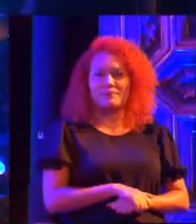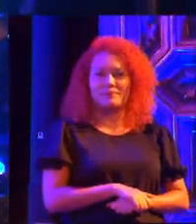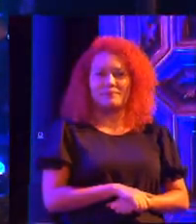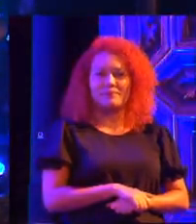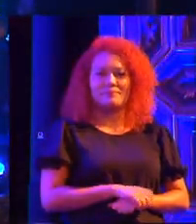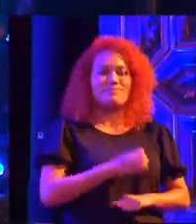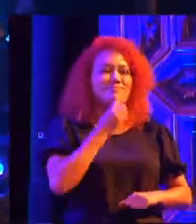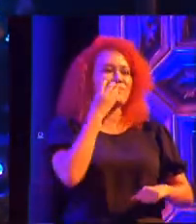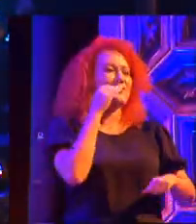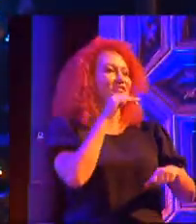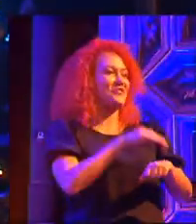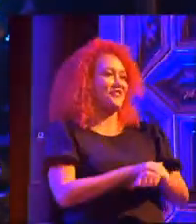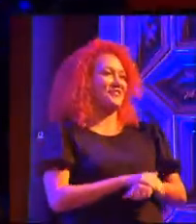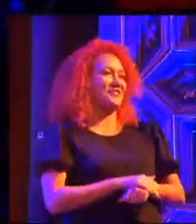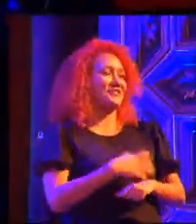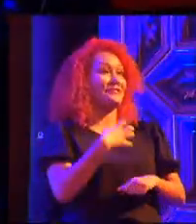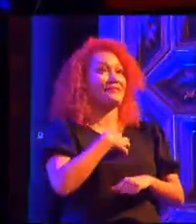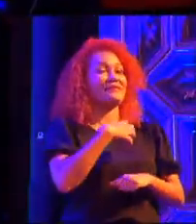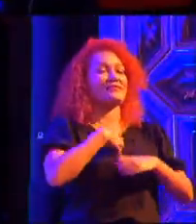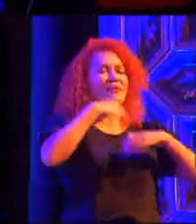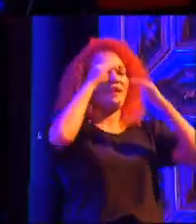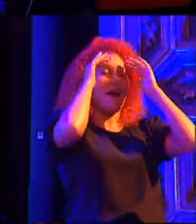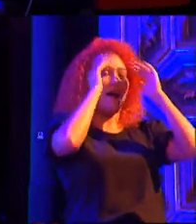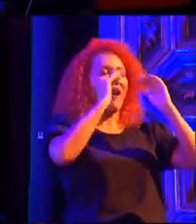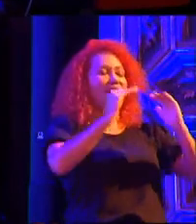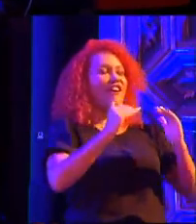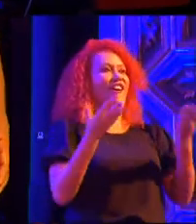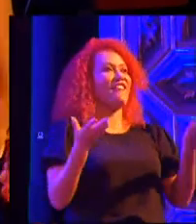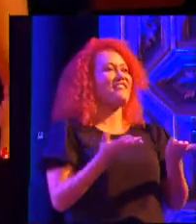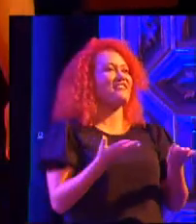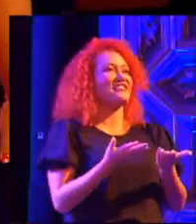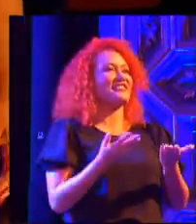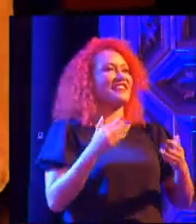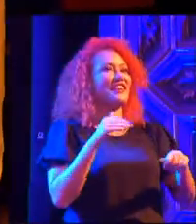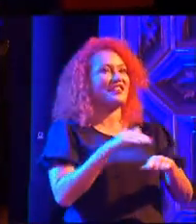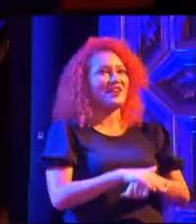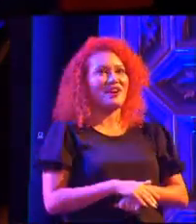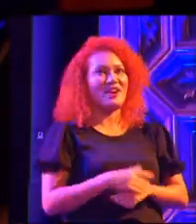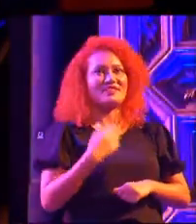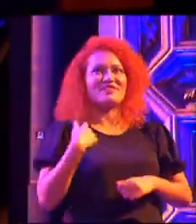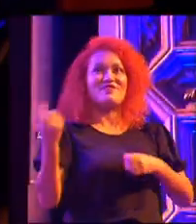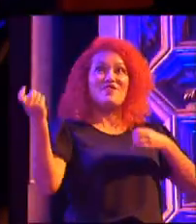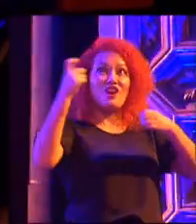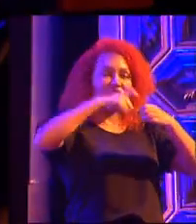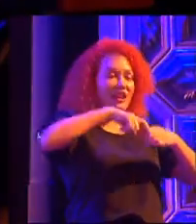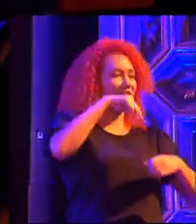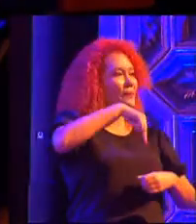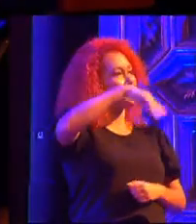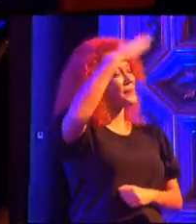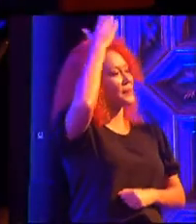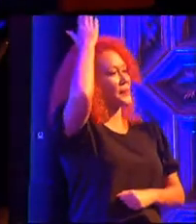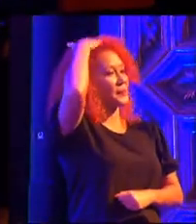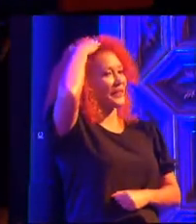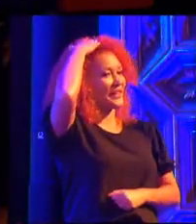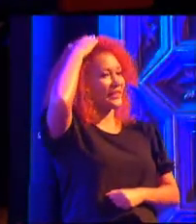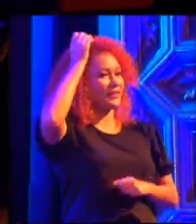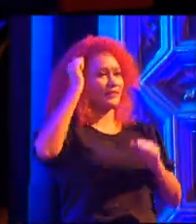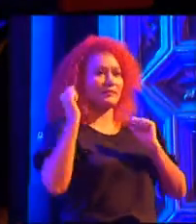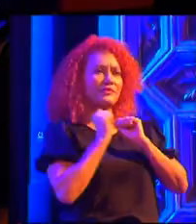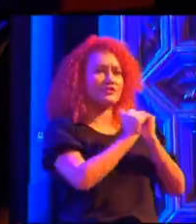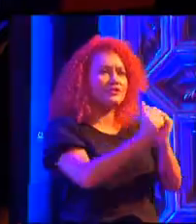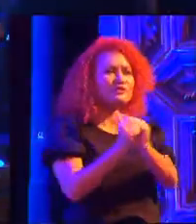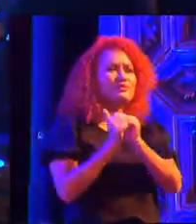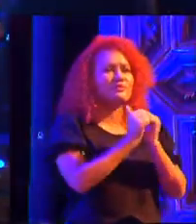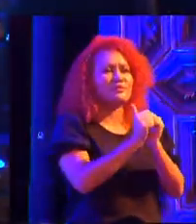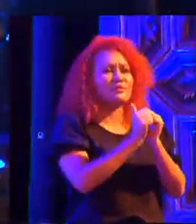Boa noite, gente. Boa noite. É uma honra muito grande estar aqui nessa noite, poder voltar para o meu Pará e celebrar com tantos e tantos